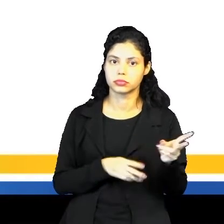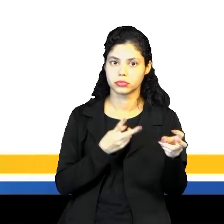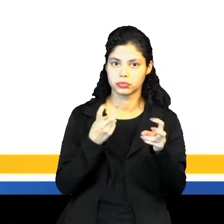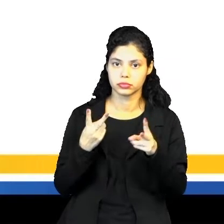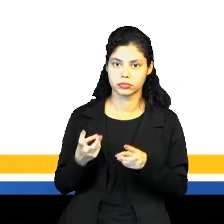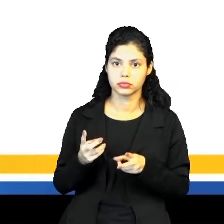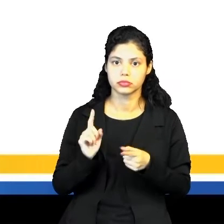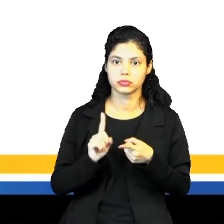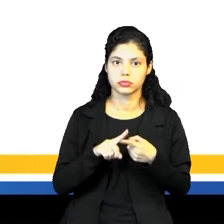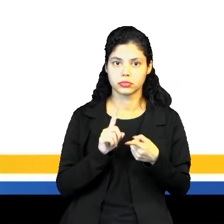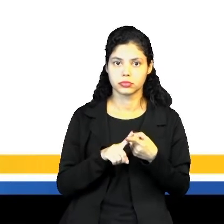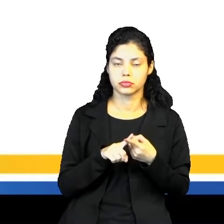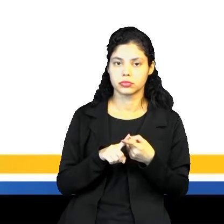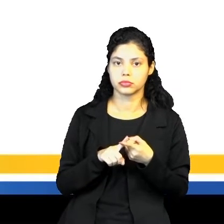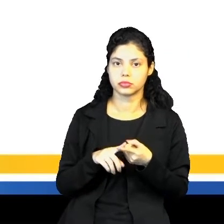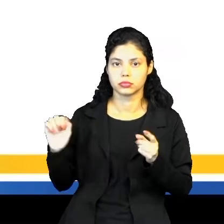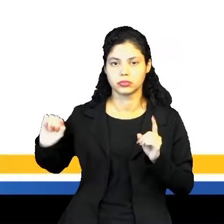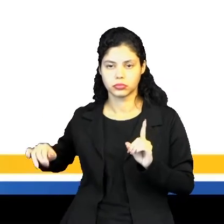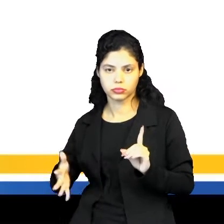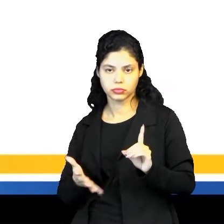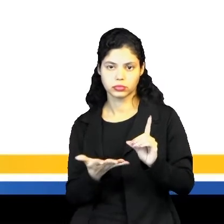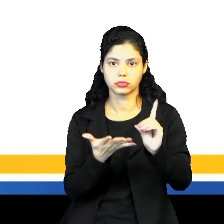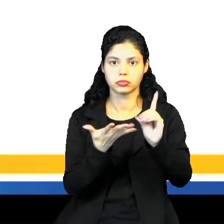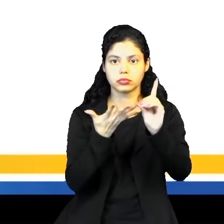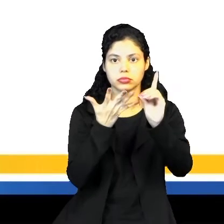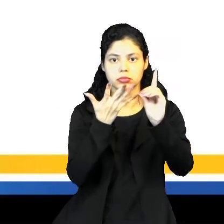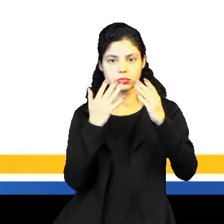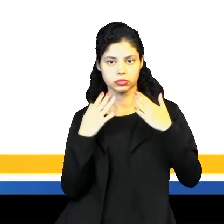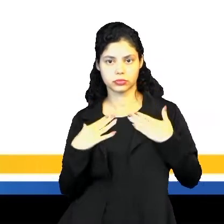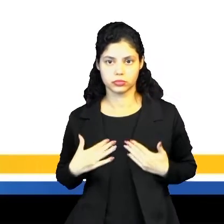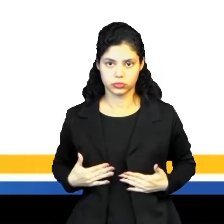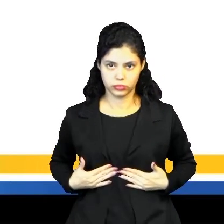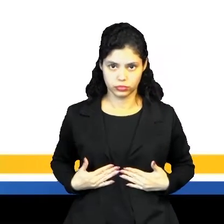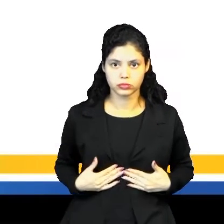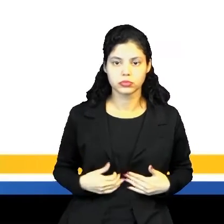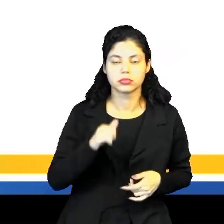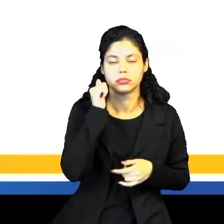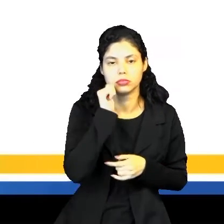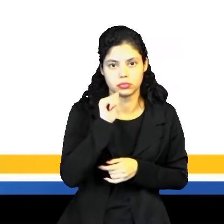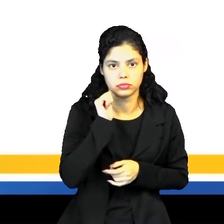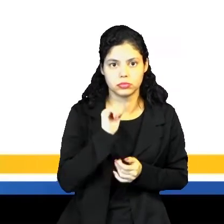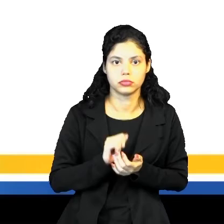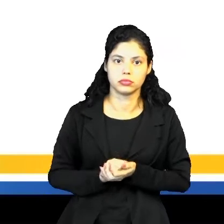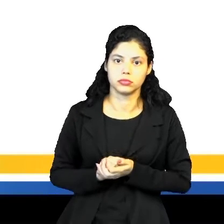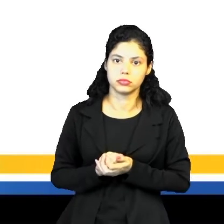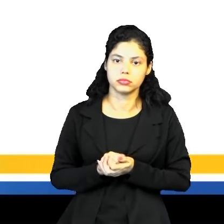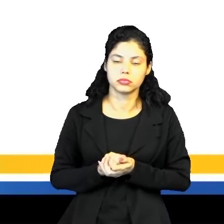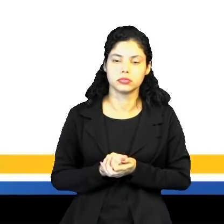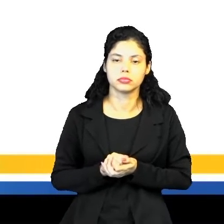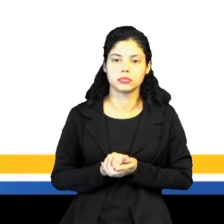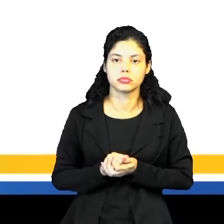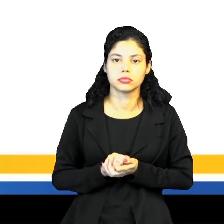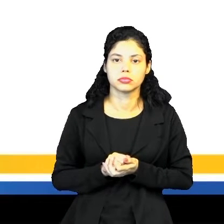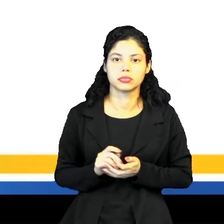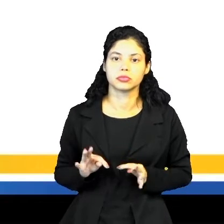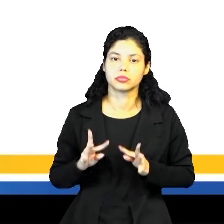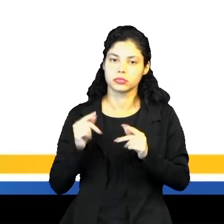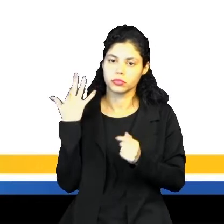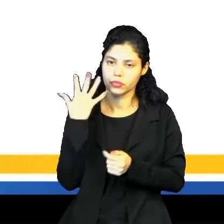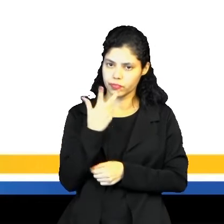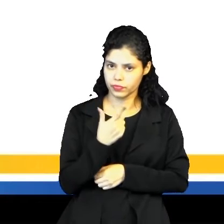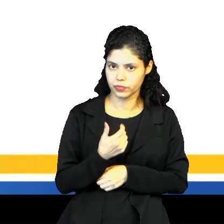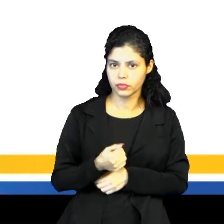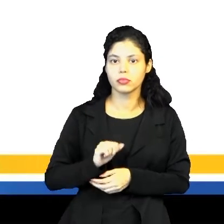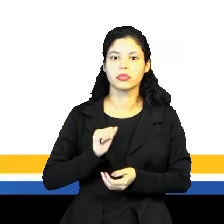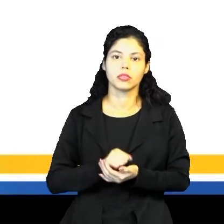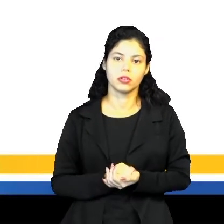verificar nesse poema 1 a exaltação, né, do corpo da mulher. Ele exalta a mulher, né? Coloca toda a